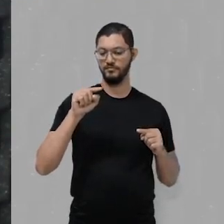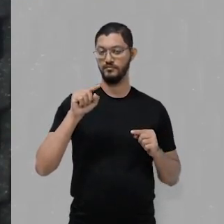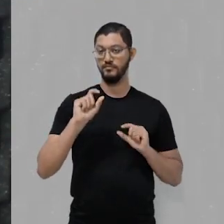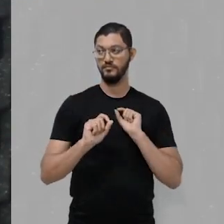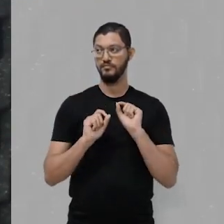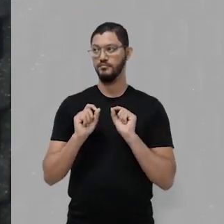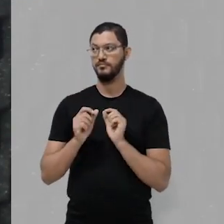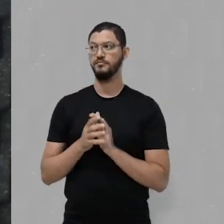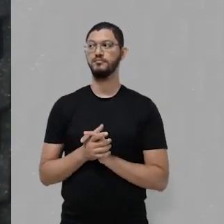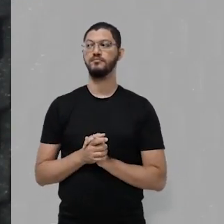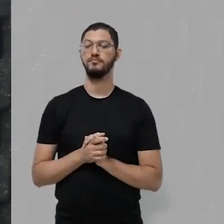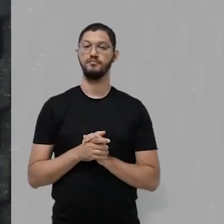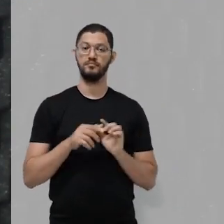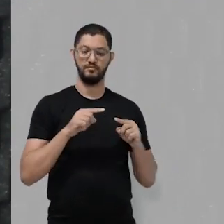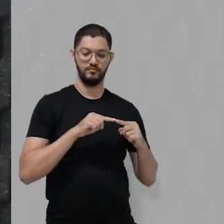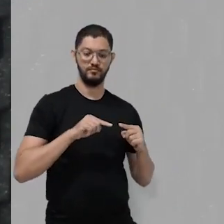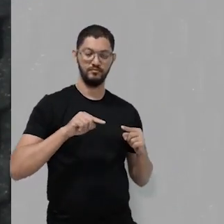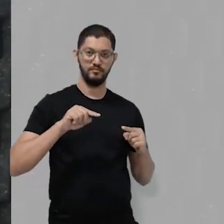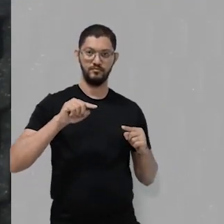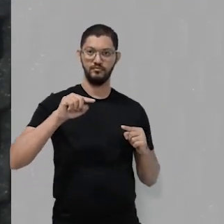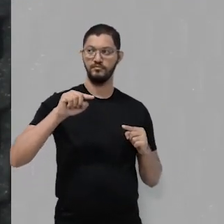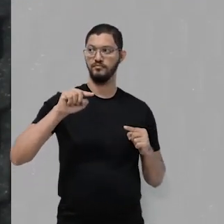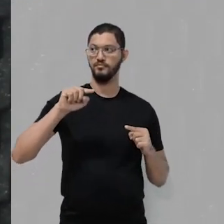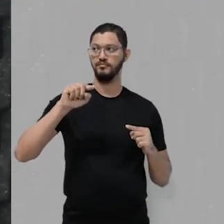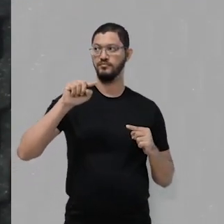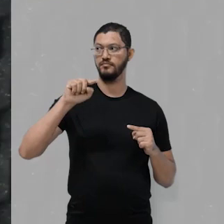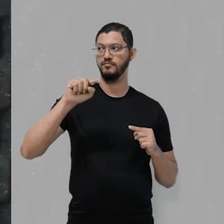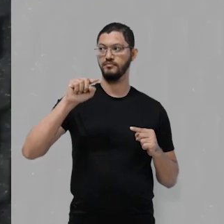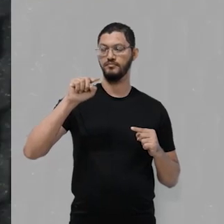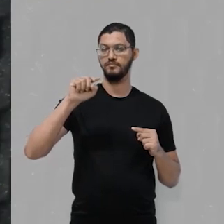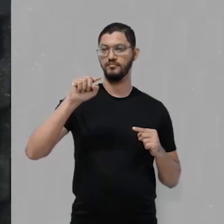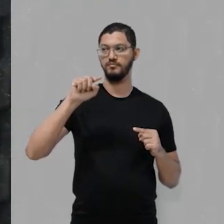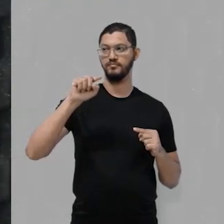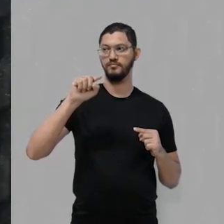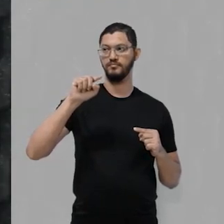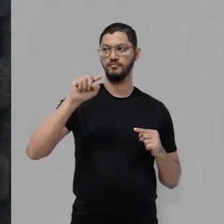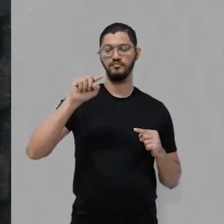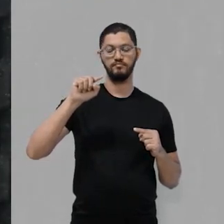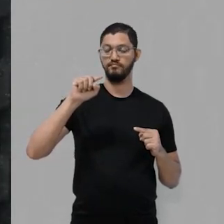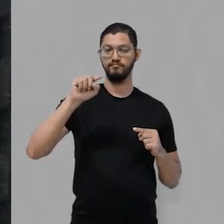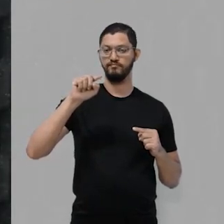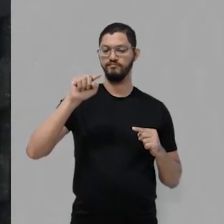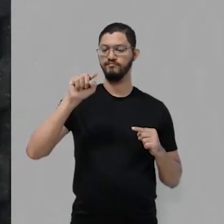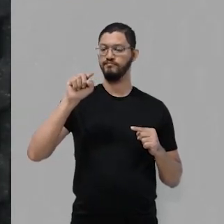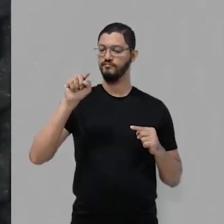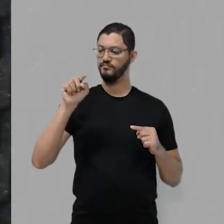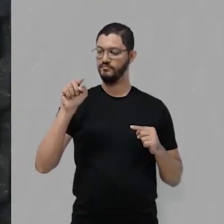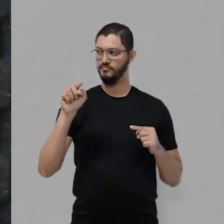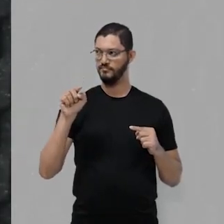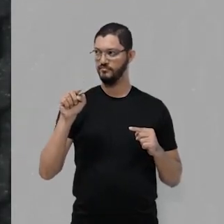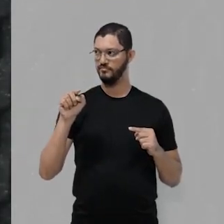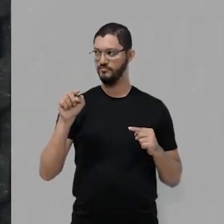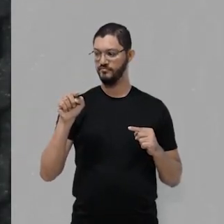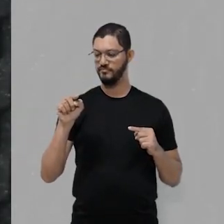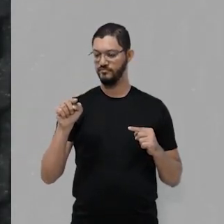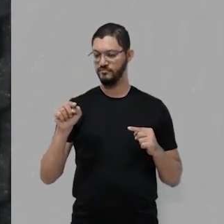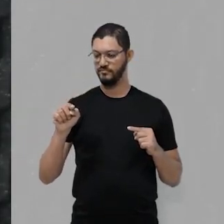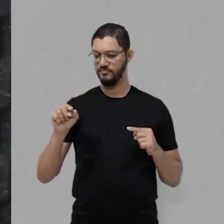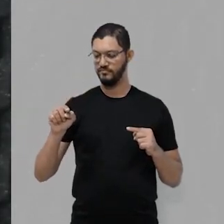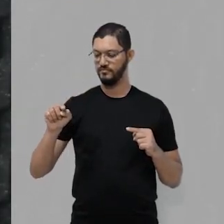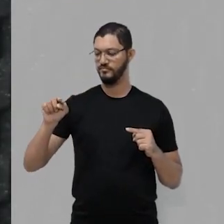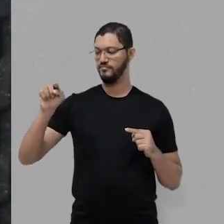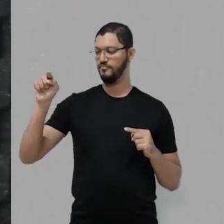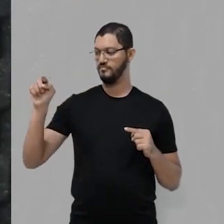que esse crescimento populacional ele não vai mais além do que aquilo. Ela sempre vai